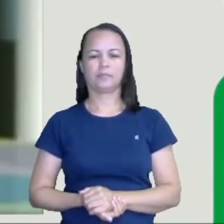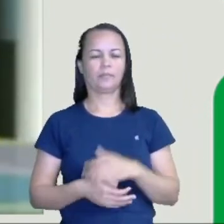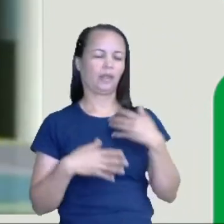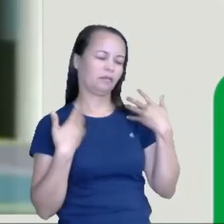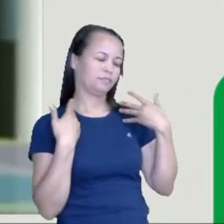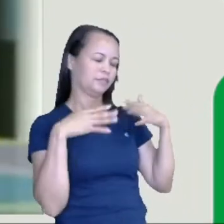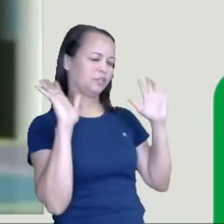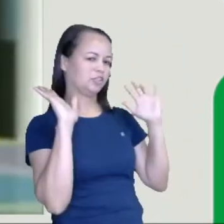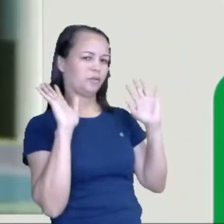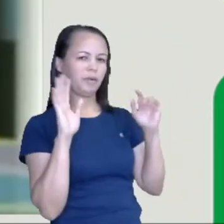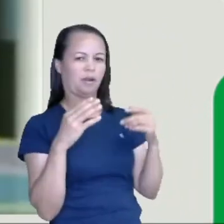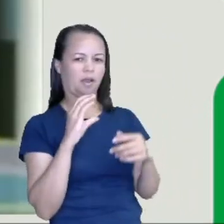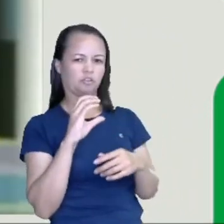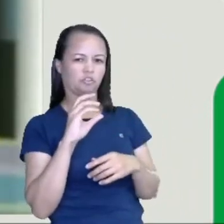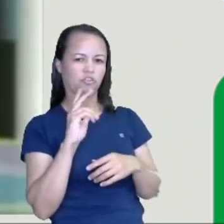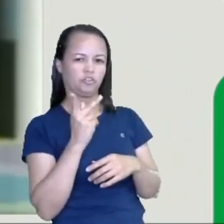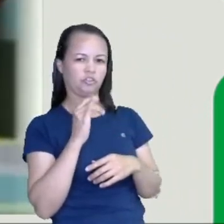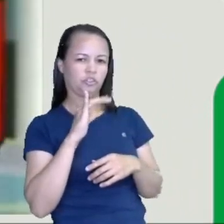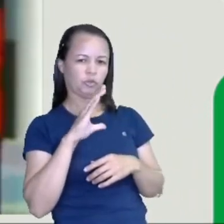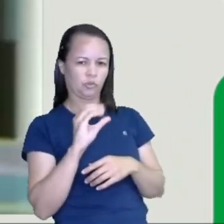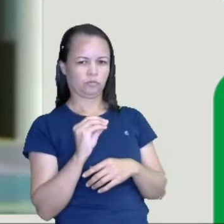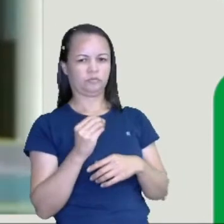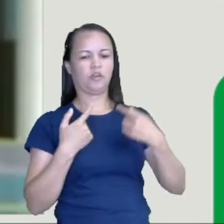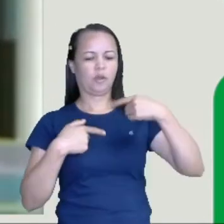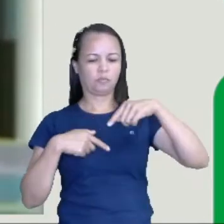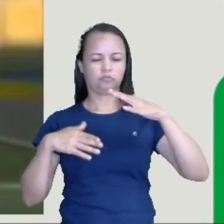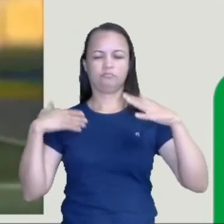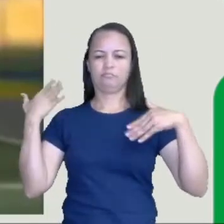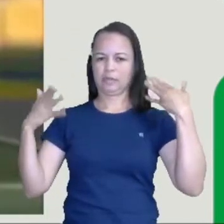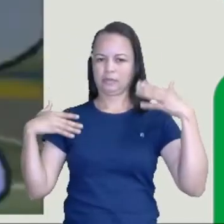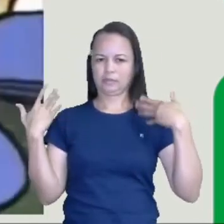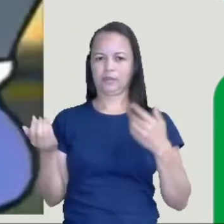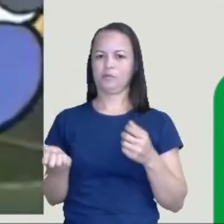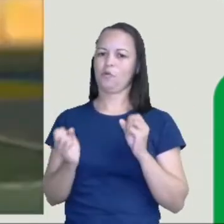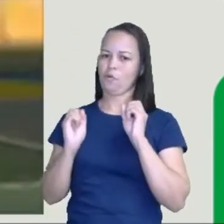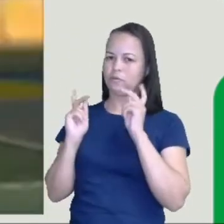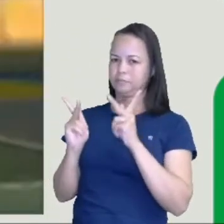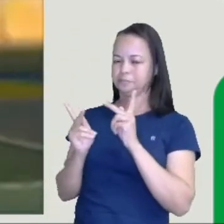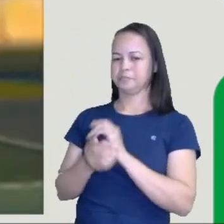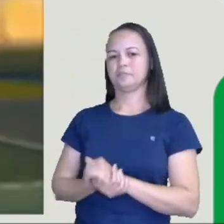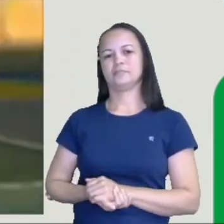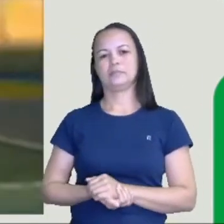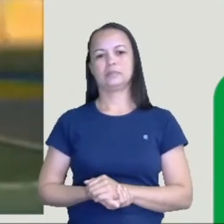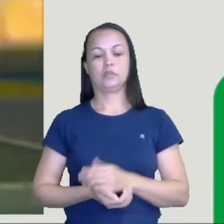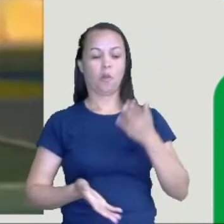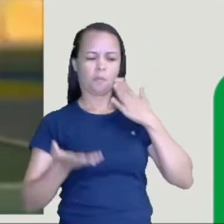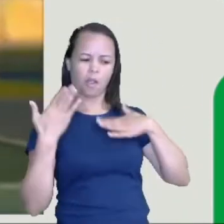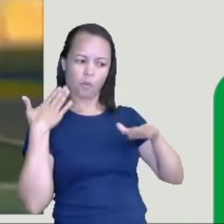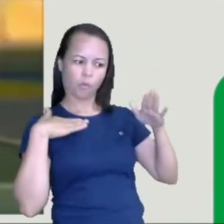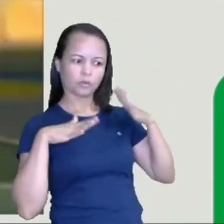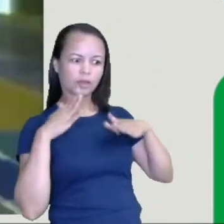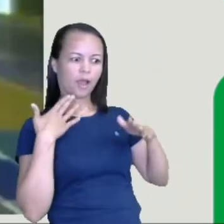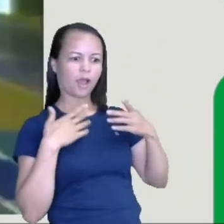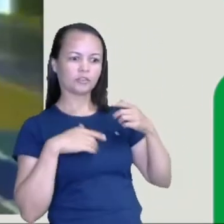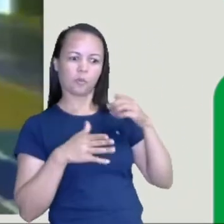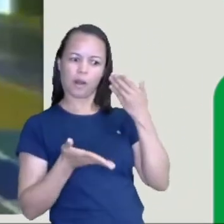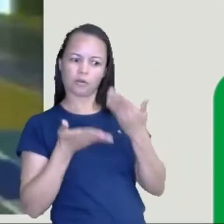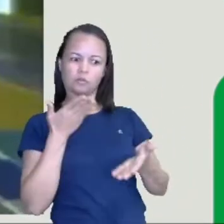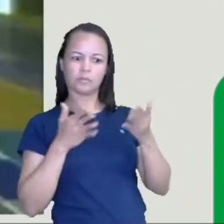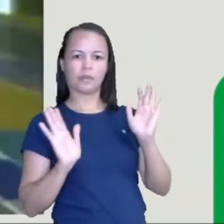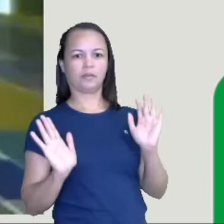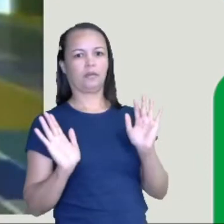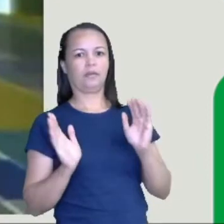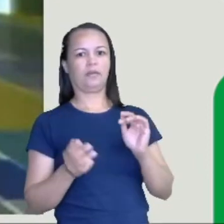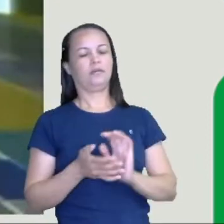Deixa pra lá, Chico. Vamos continuar o passeio. Tá bom. Mas toma cuidado pra não se perder de mim.